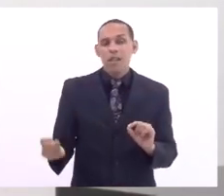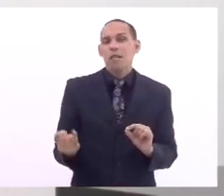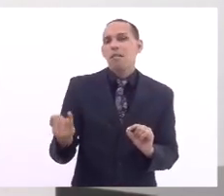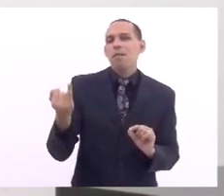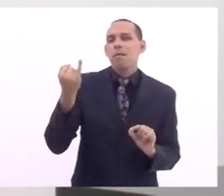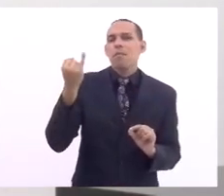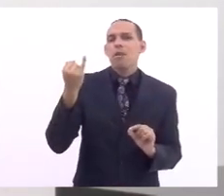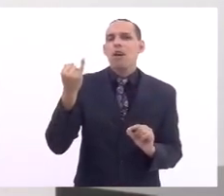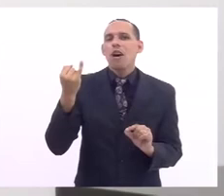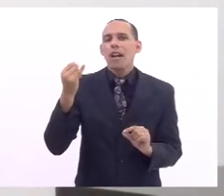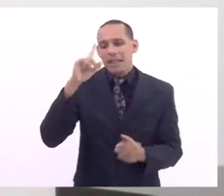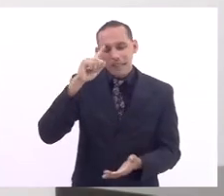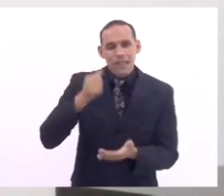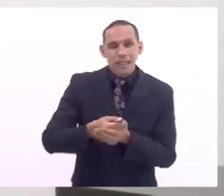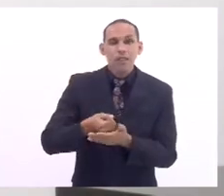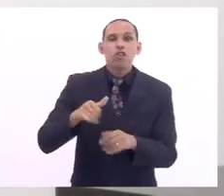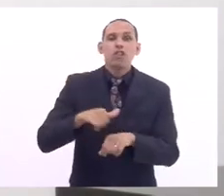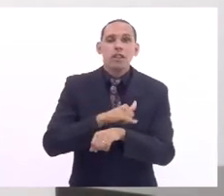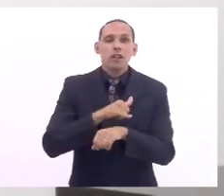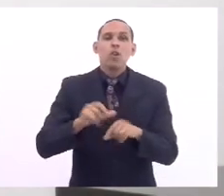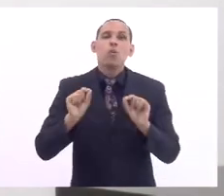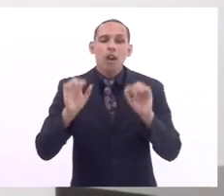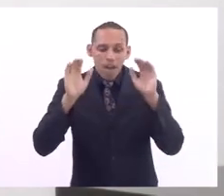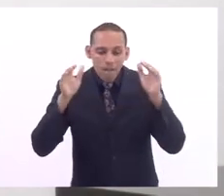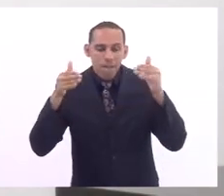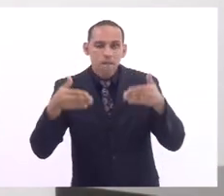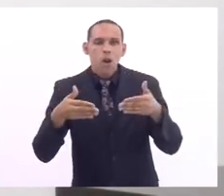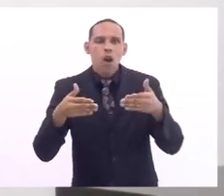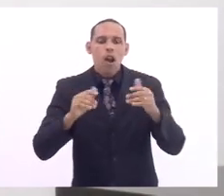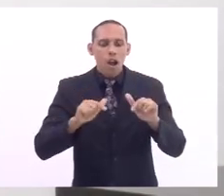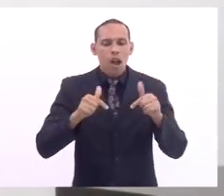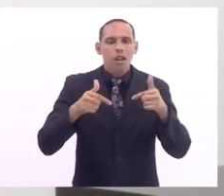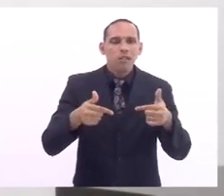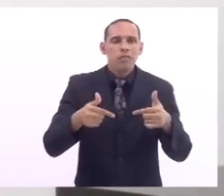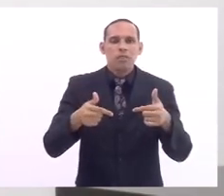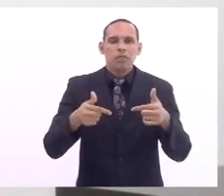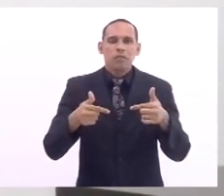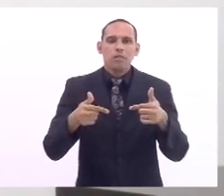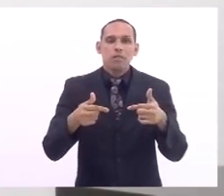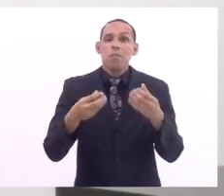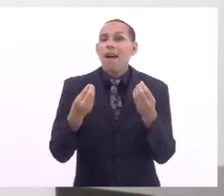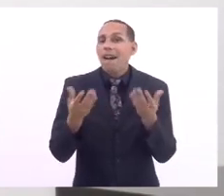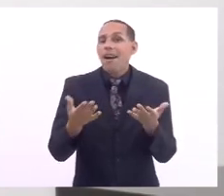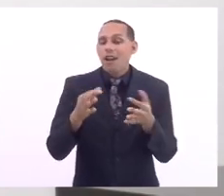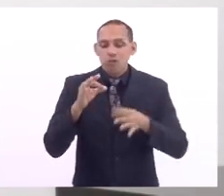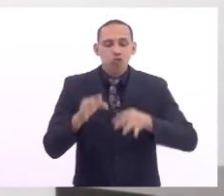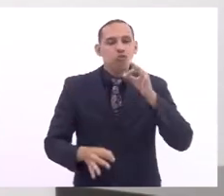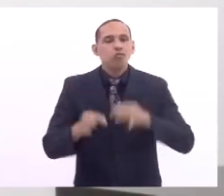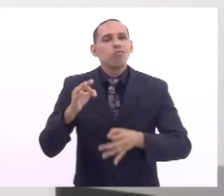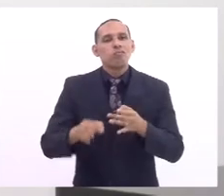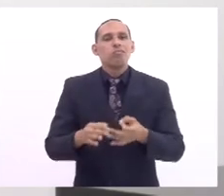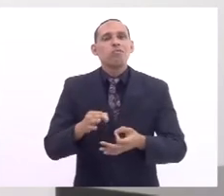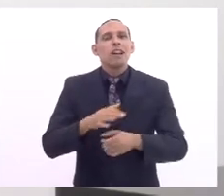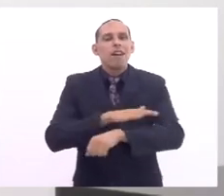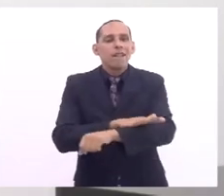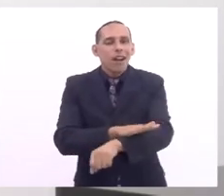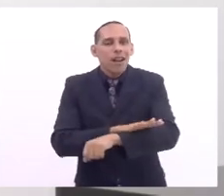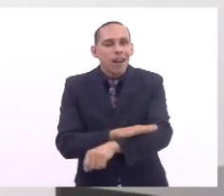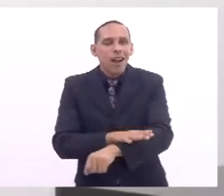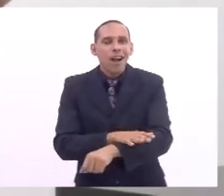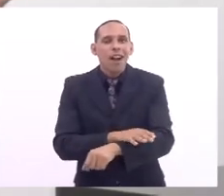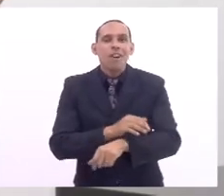estratégica de enfocar ações voltadas para justiça racial de gênero